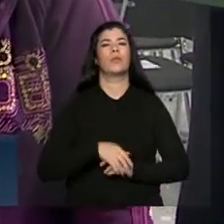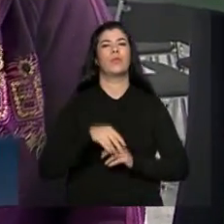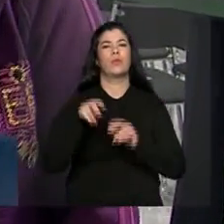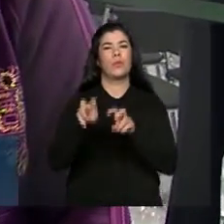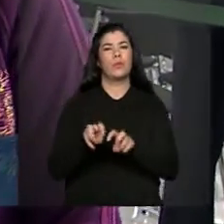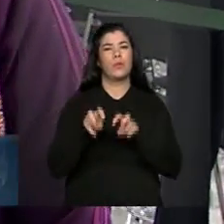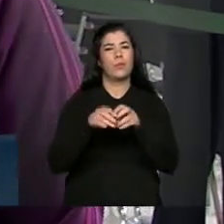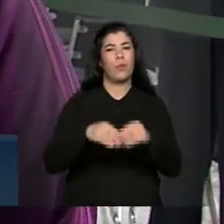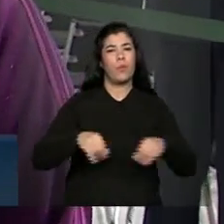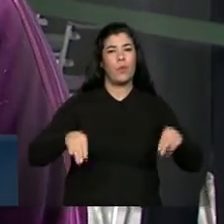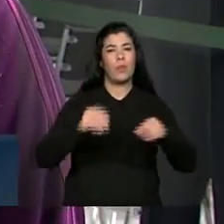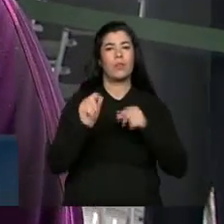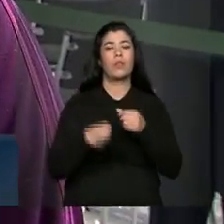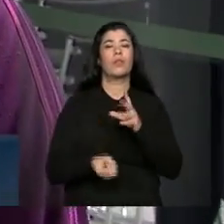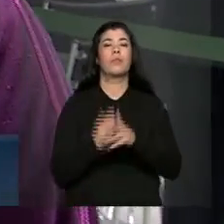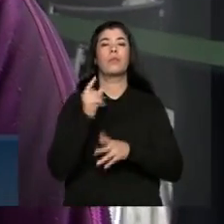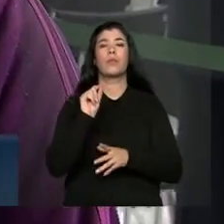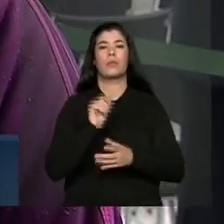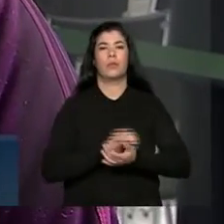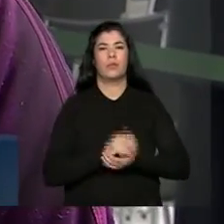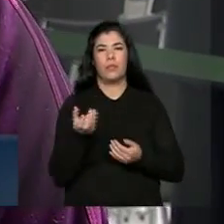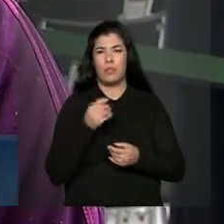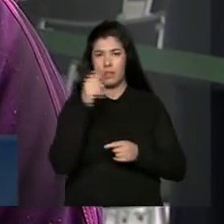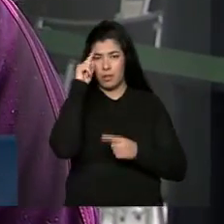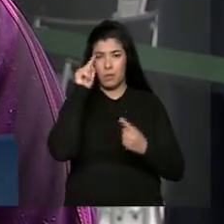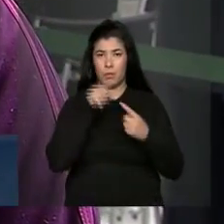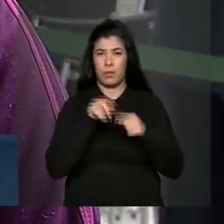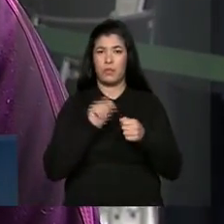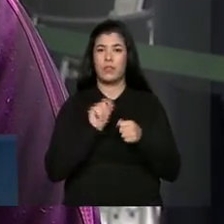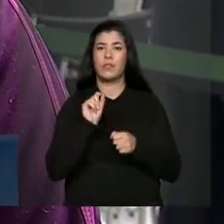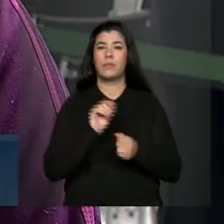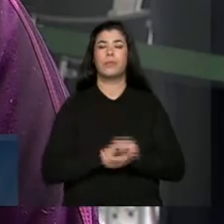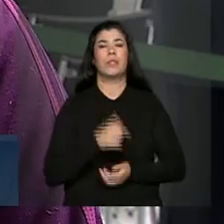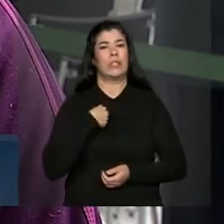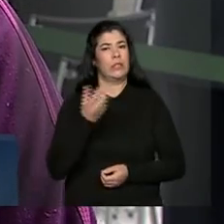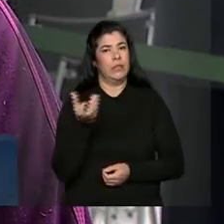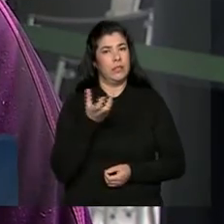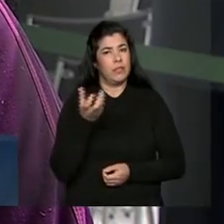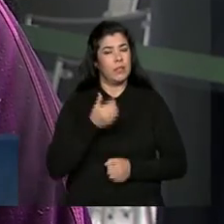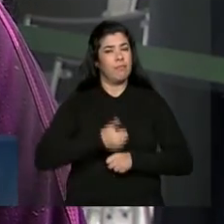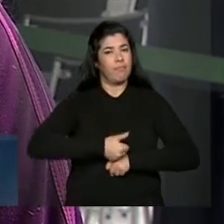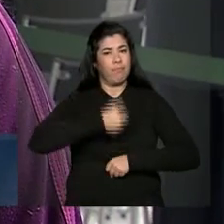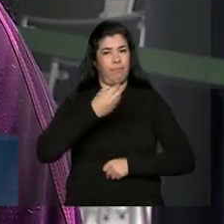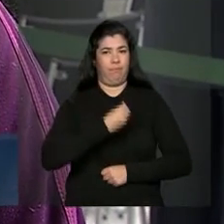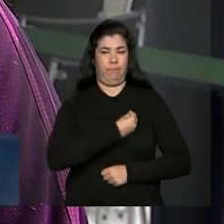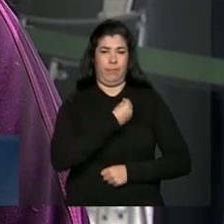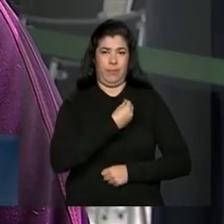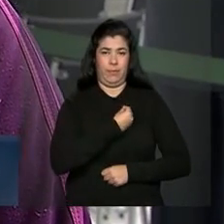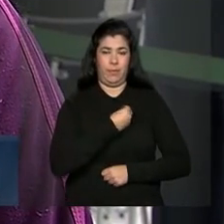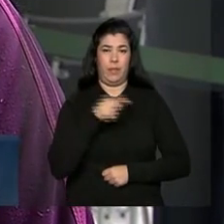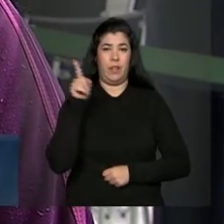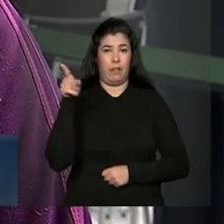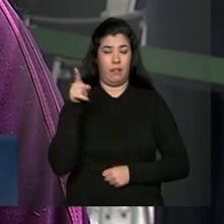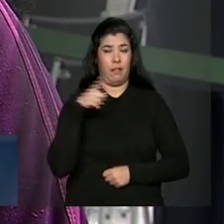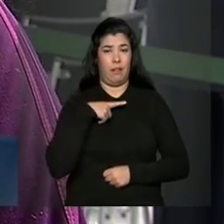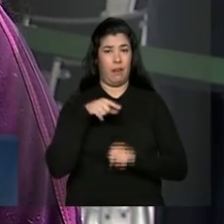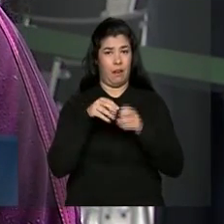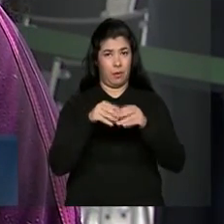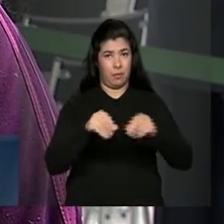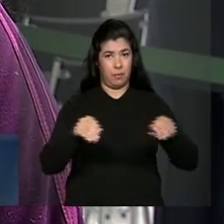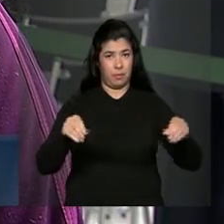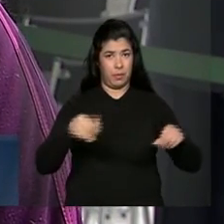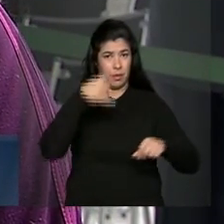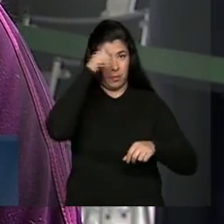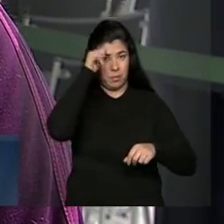propriedade? O que a senhora pretende fazer? Ah, eu pretendo a melhoria de vida. É, eu produzo na minha